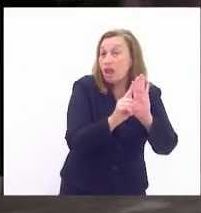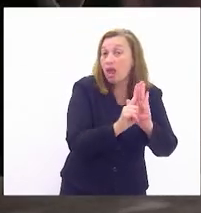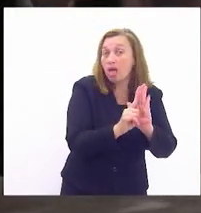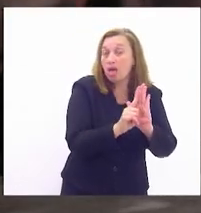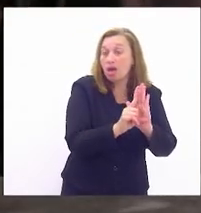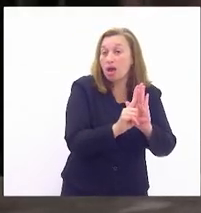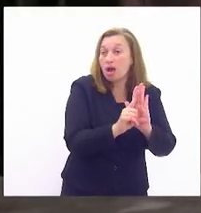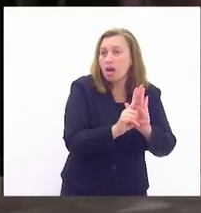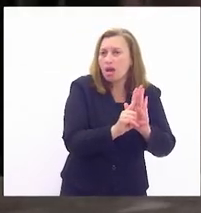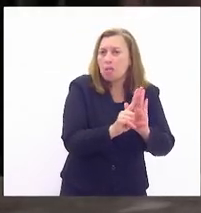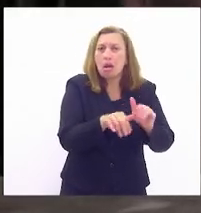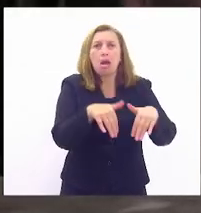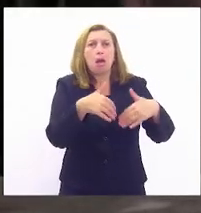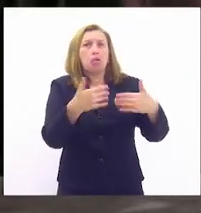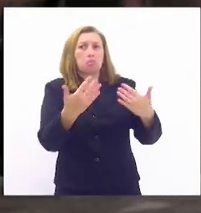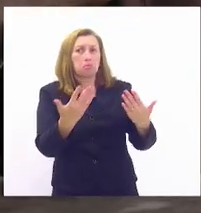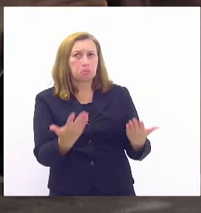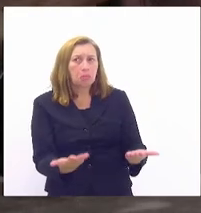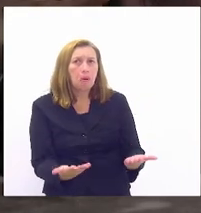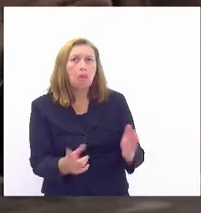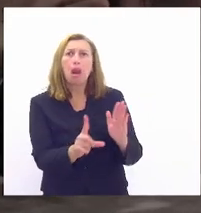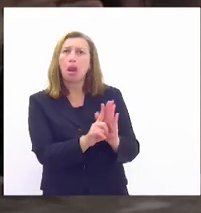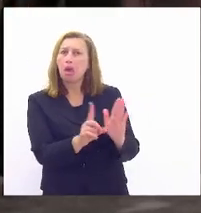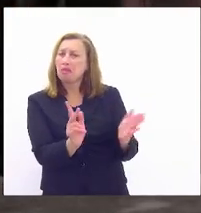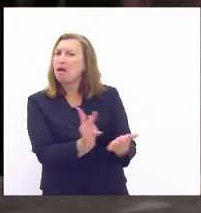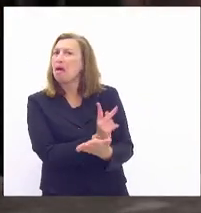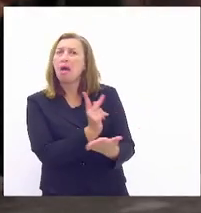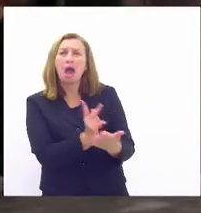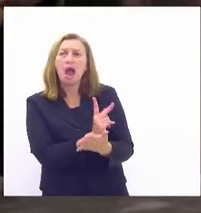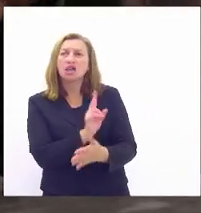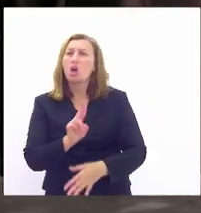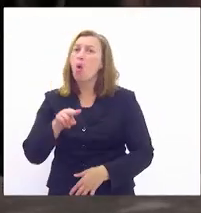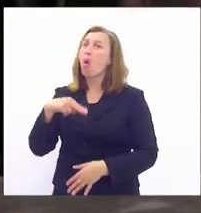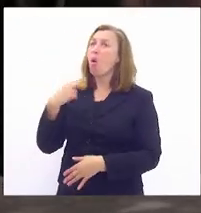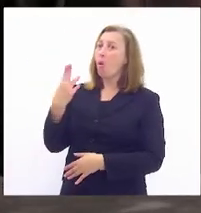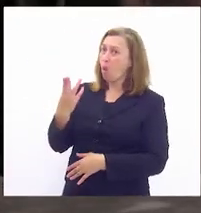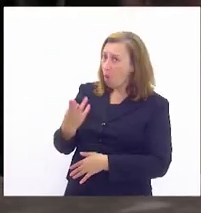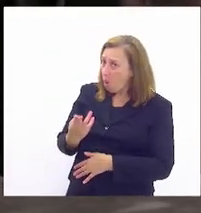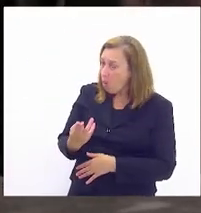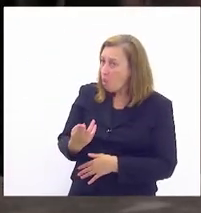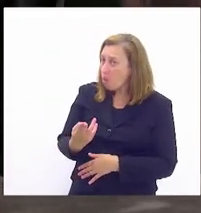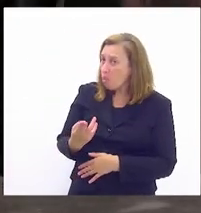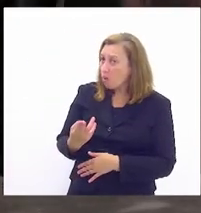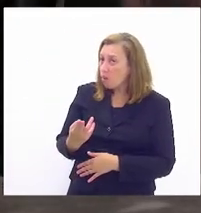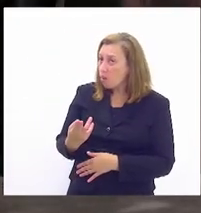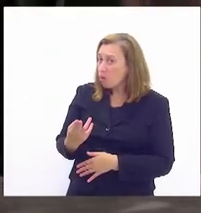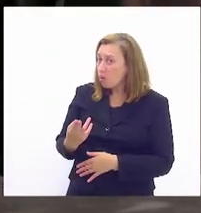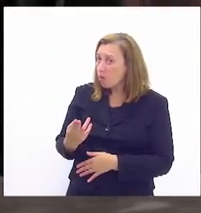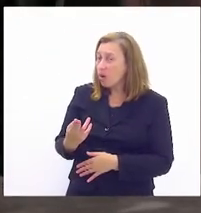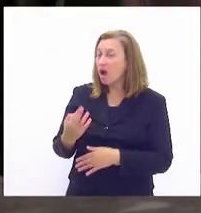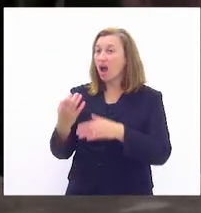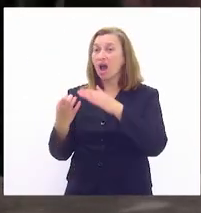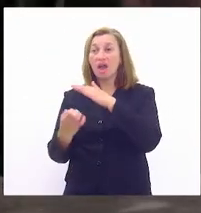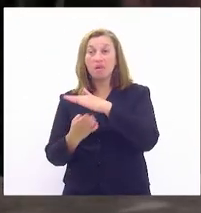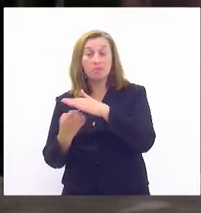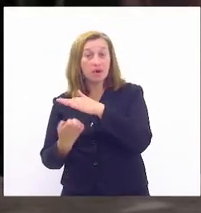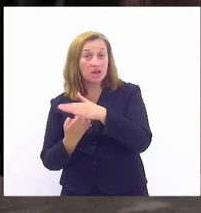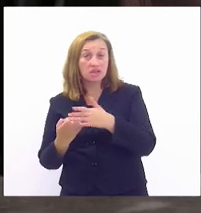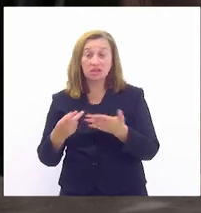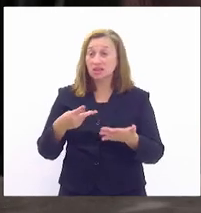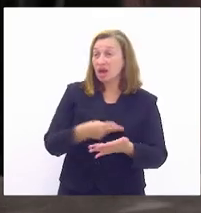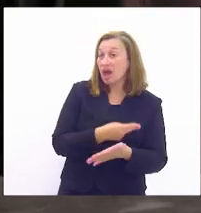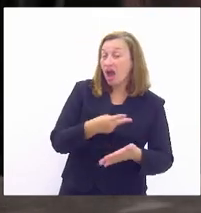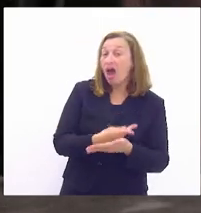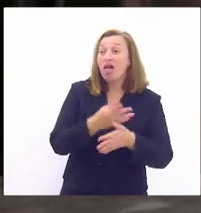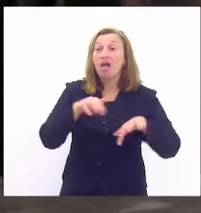legislação, então, ou a legislação está errada, ou então a fiscalização está errada. Ou seja, a